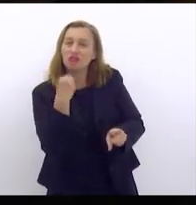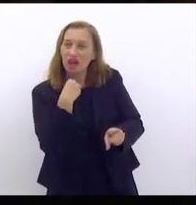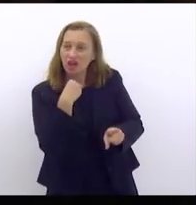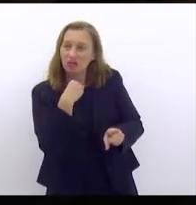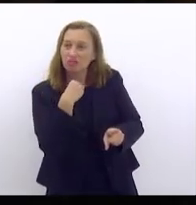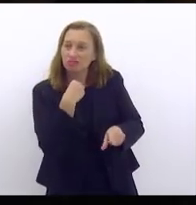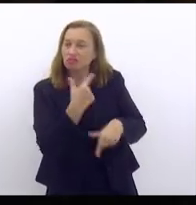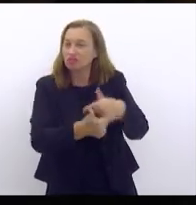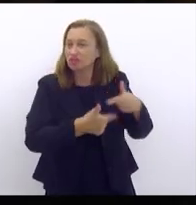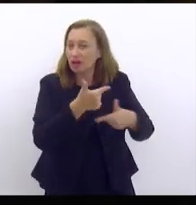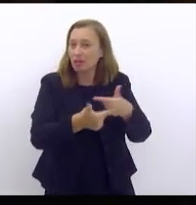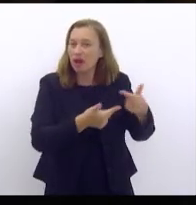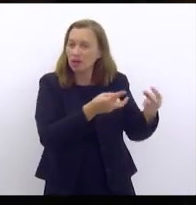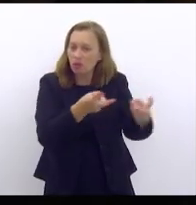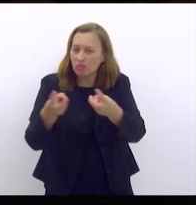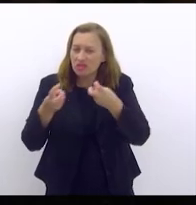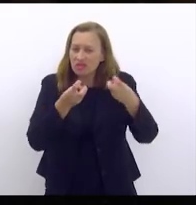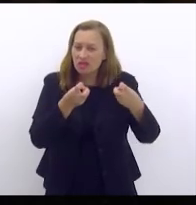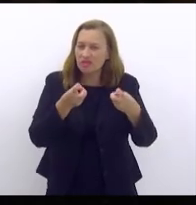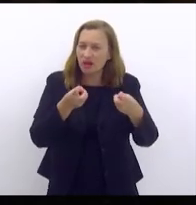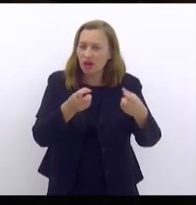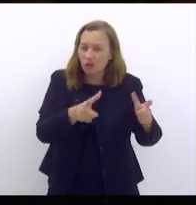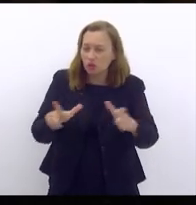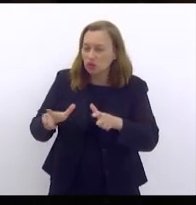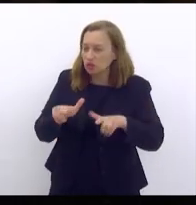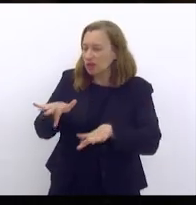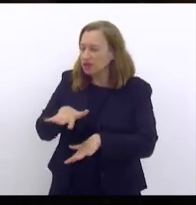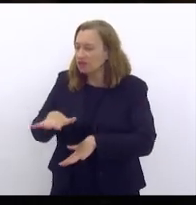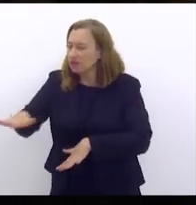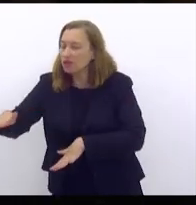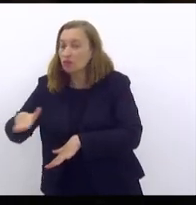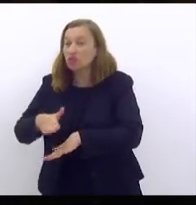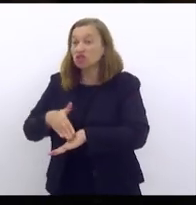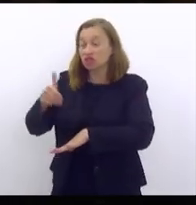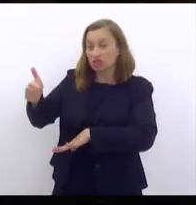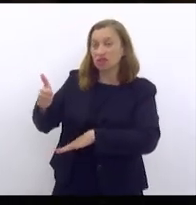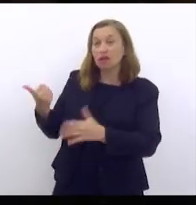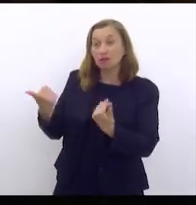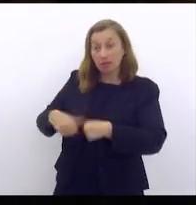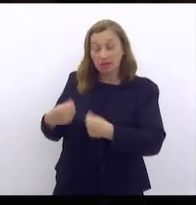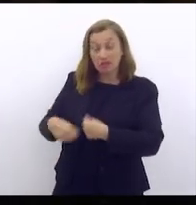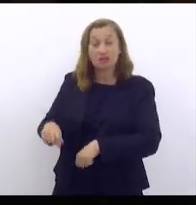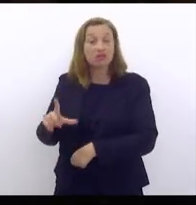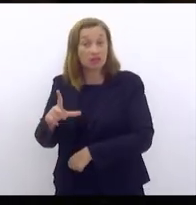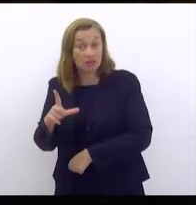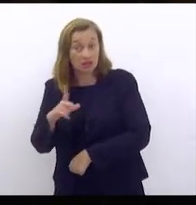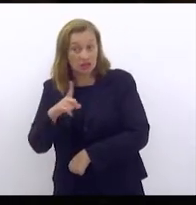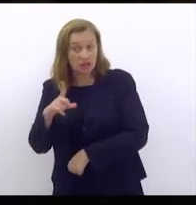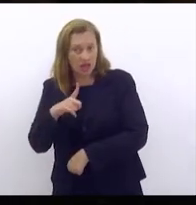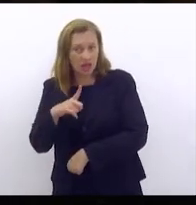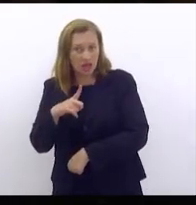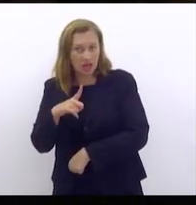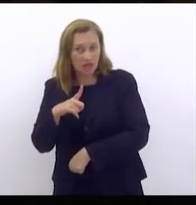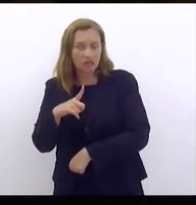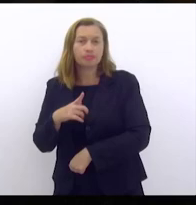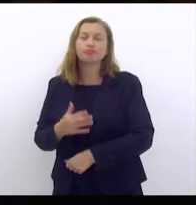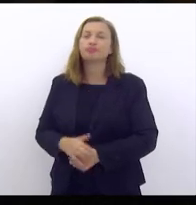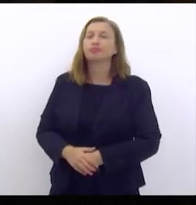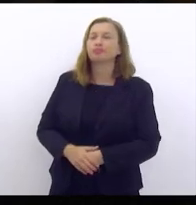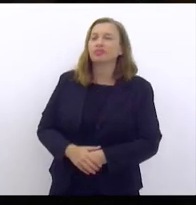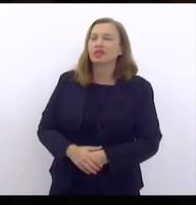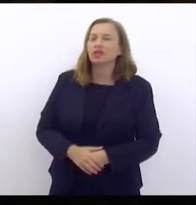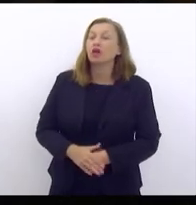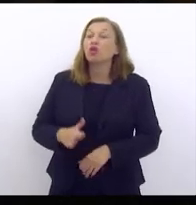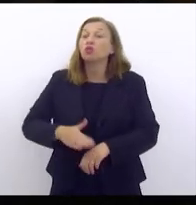termos de olhar para a favela e a periferia com a dignidade que deveria ser, no mínimo necessário, que